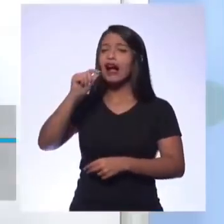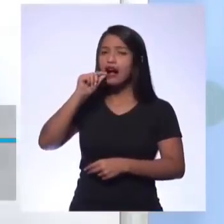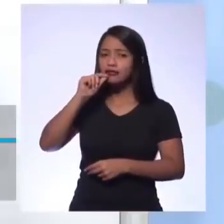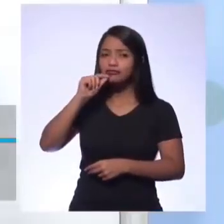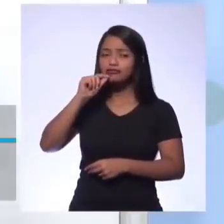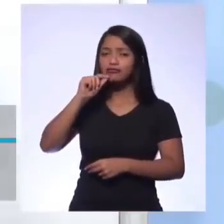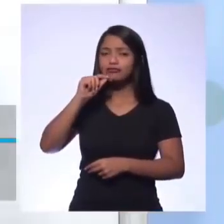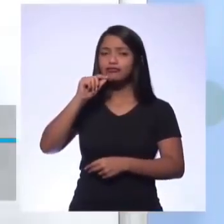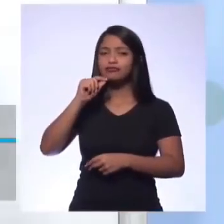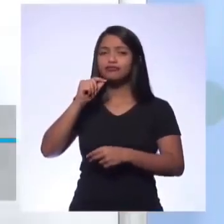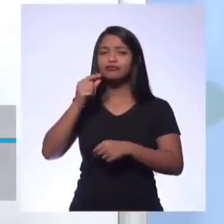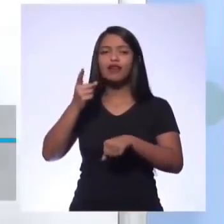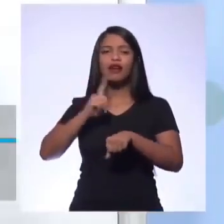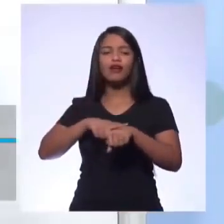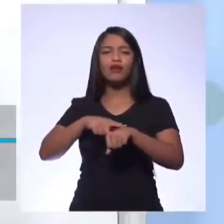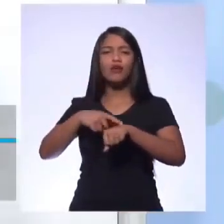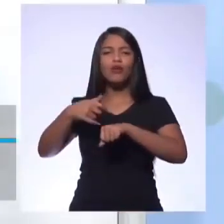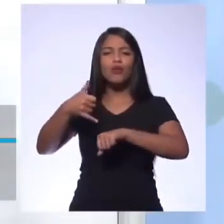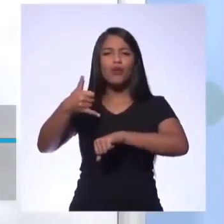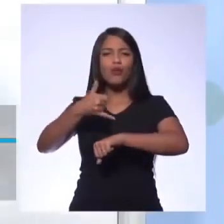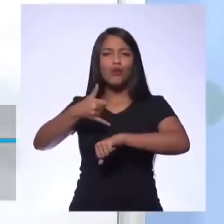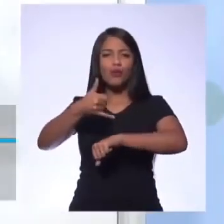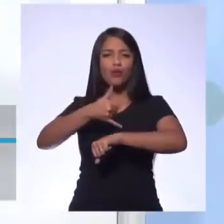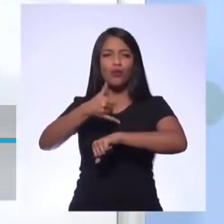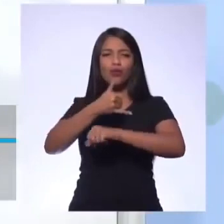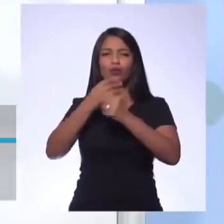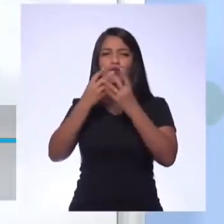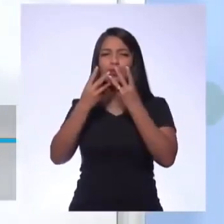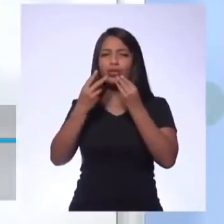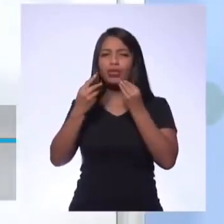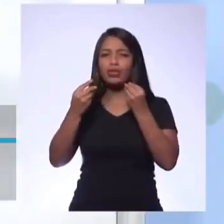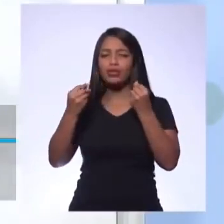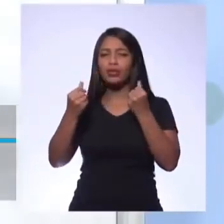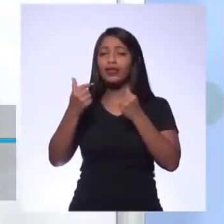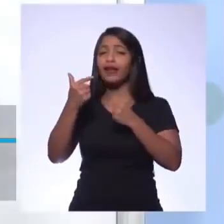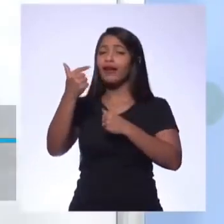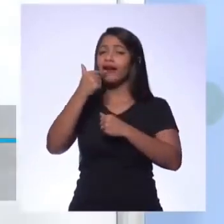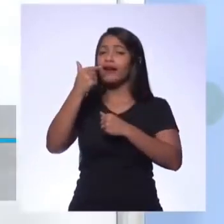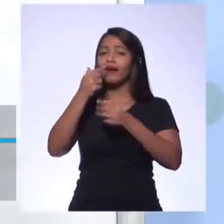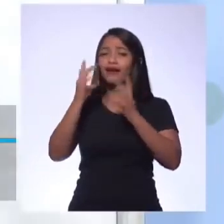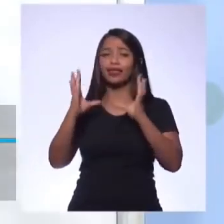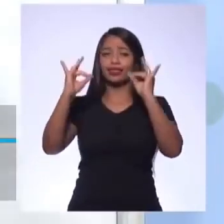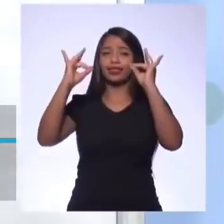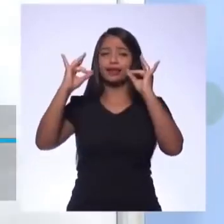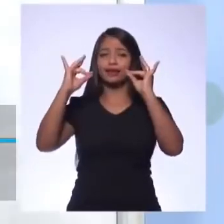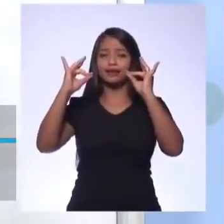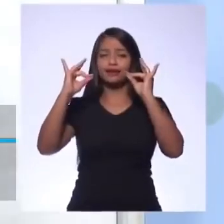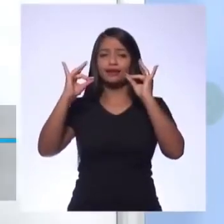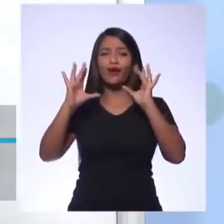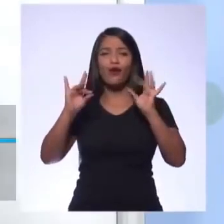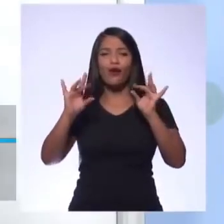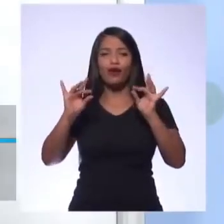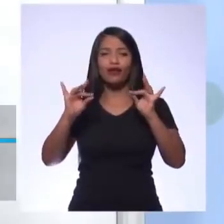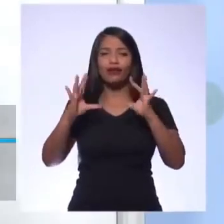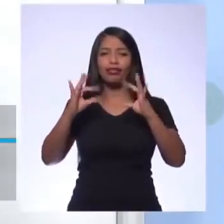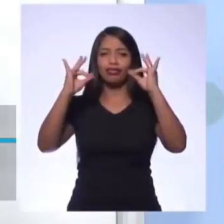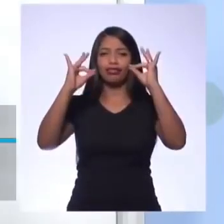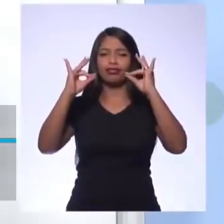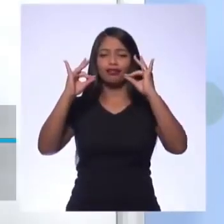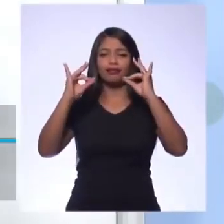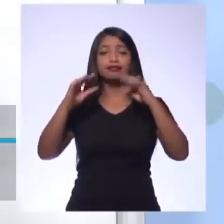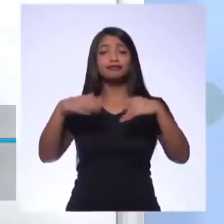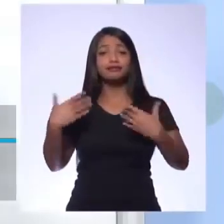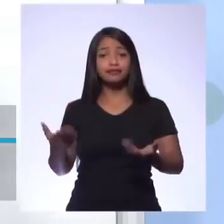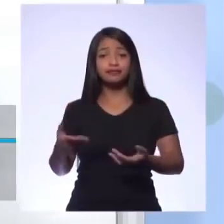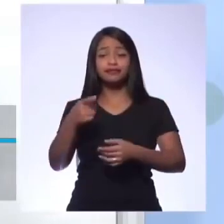delícia, derretia a gordura, e a gordura sempre grudava no céu da boca, né? Então você tinha uma sensação na sua língua